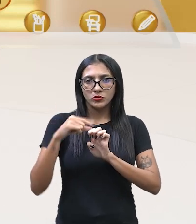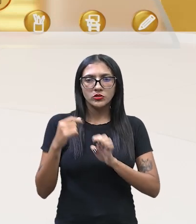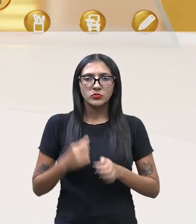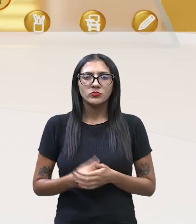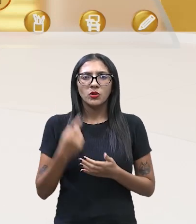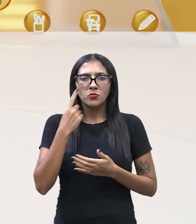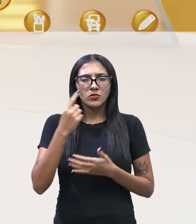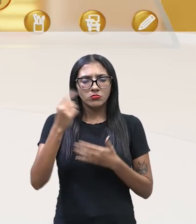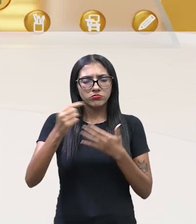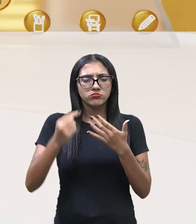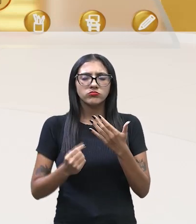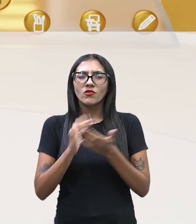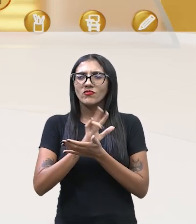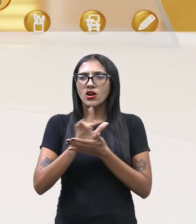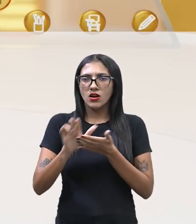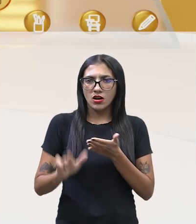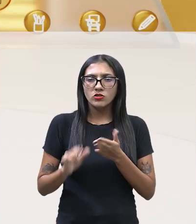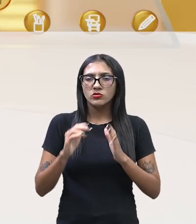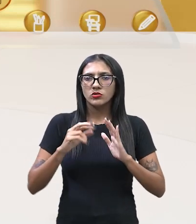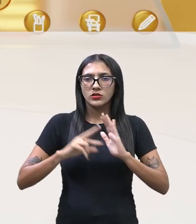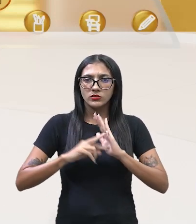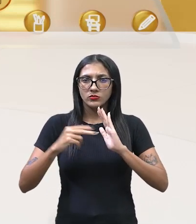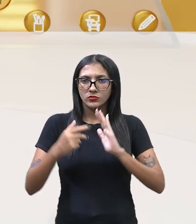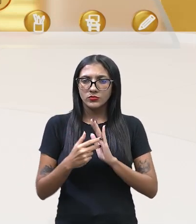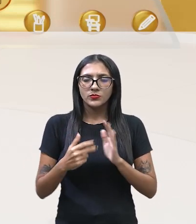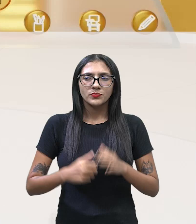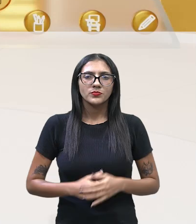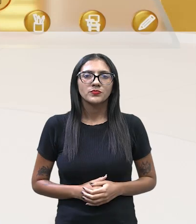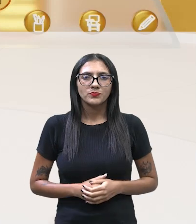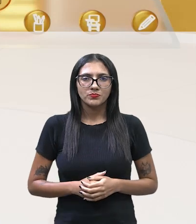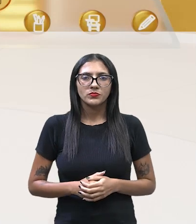verificar o empreendedorismo no nosso dia a dia? Então, a gente tem que saber